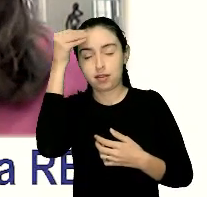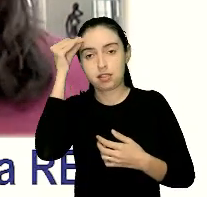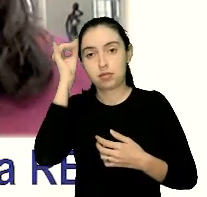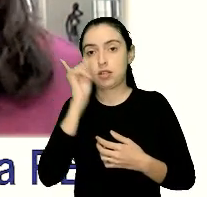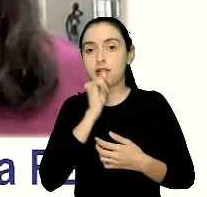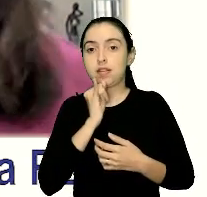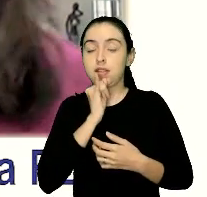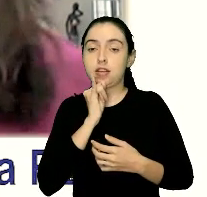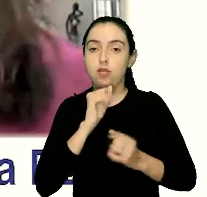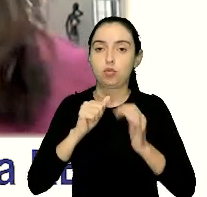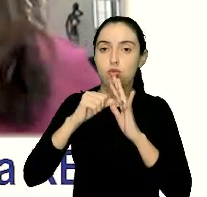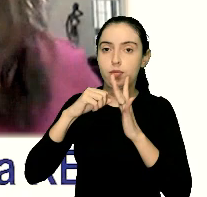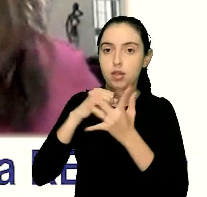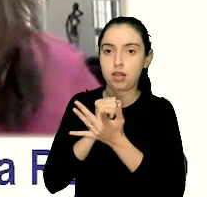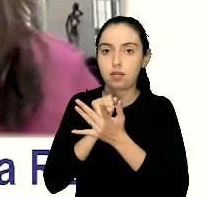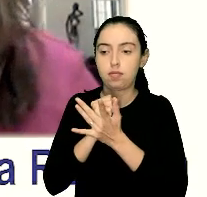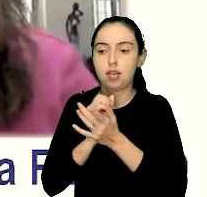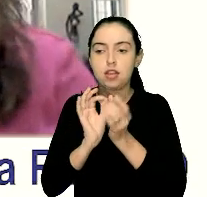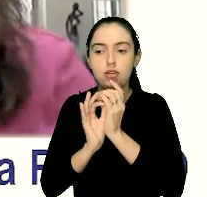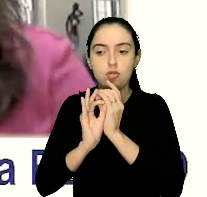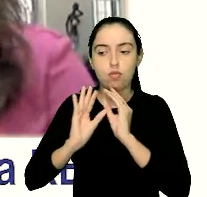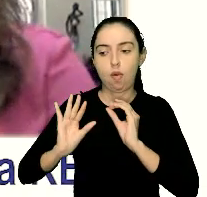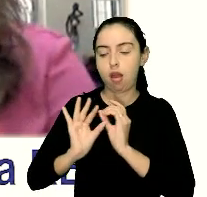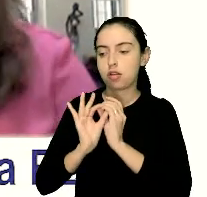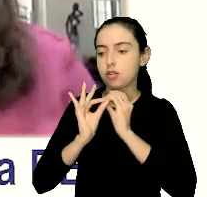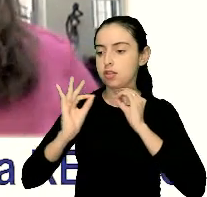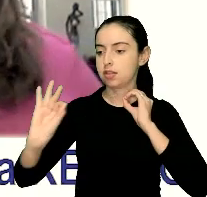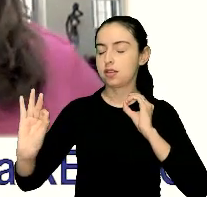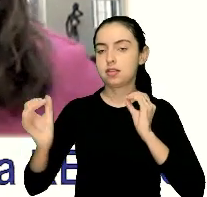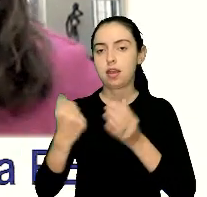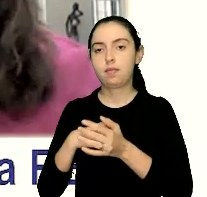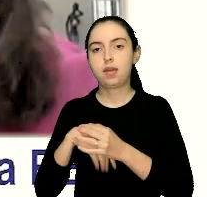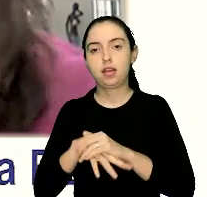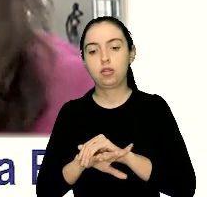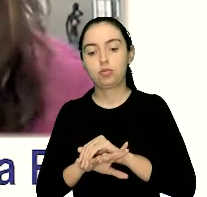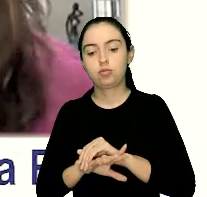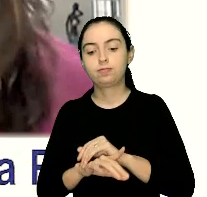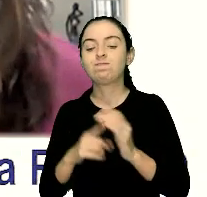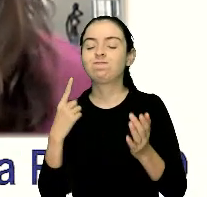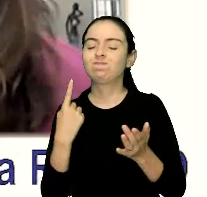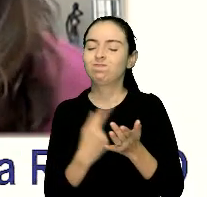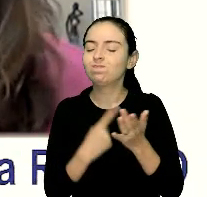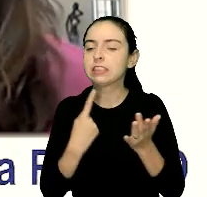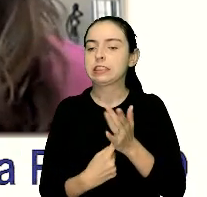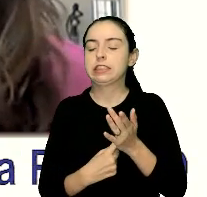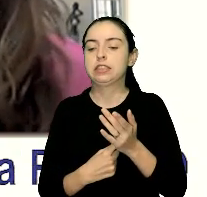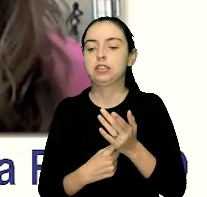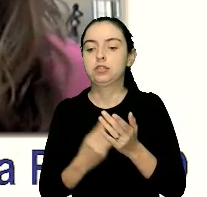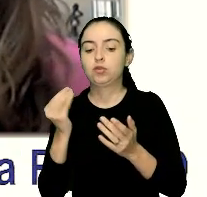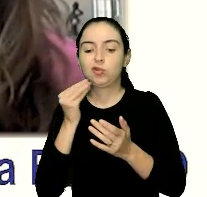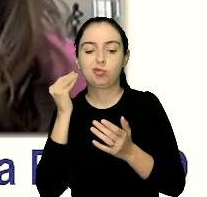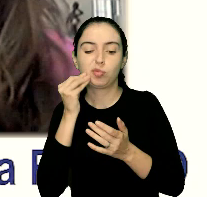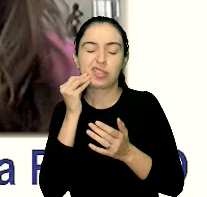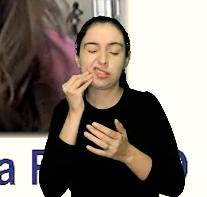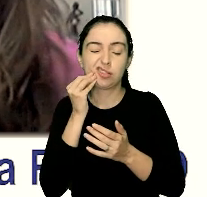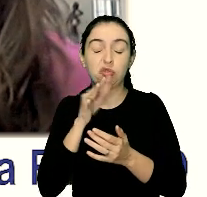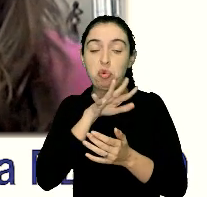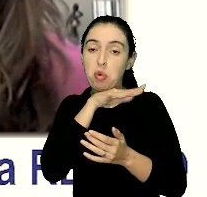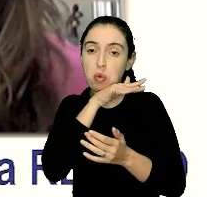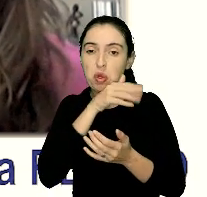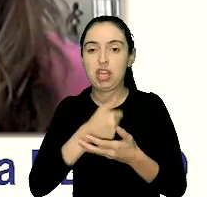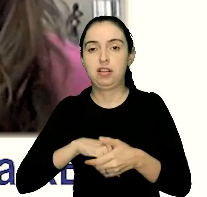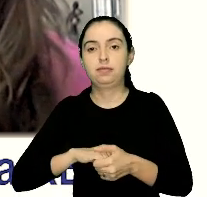imposto, somos obrigados a conviver com situações inamistosas. E essas situações, elas, de uma